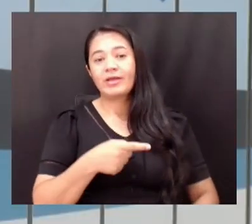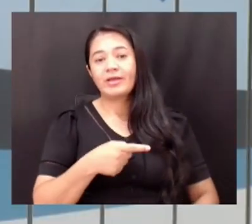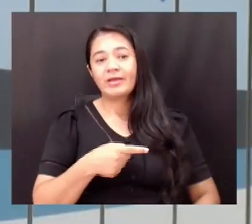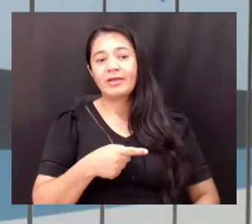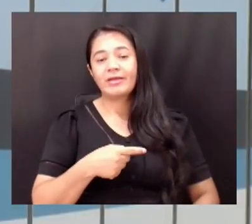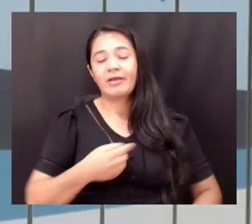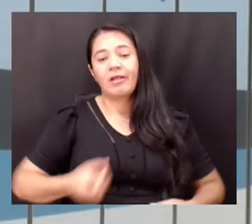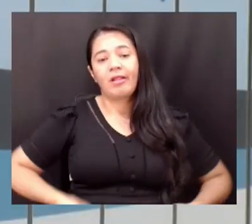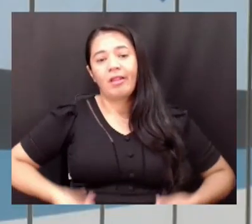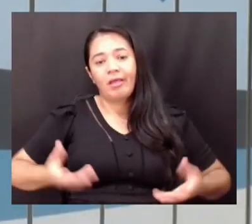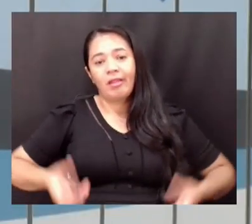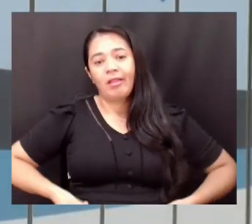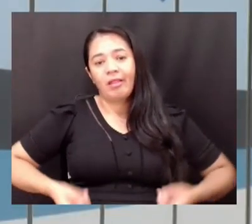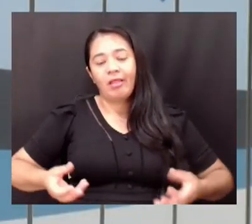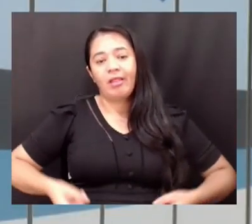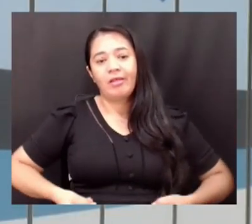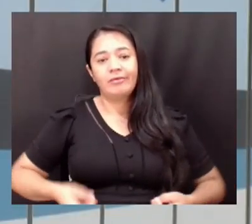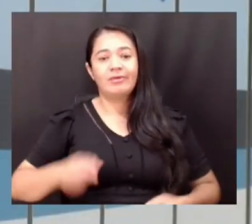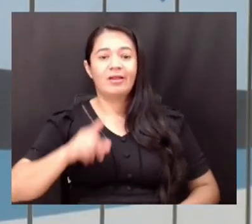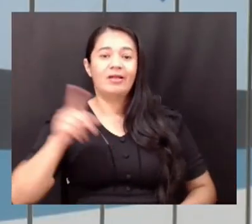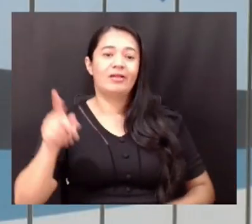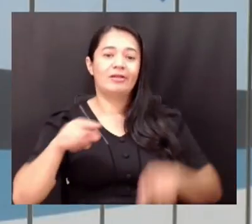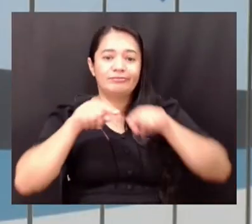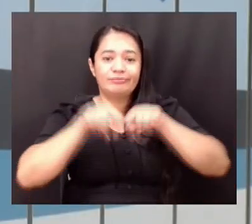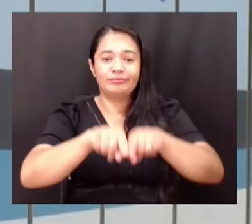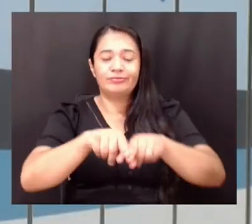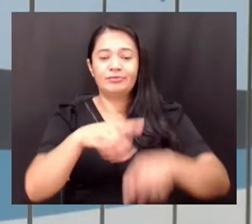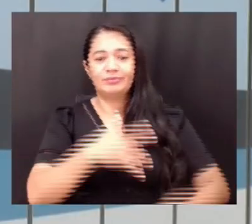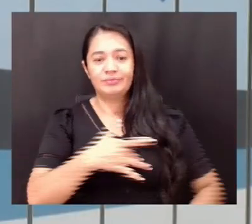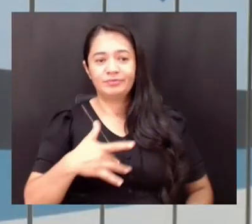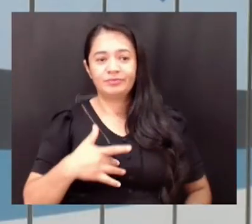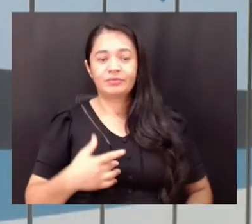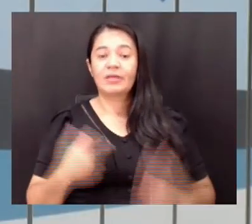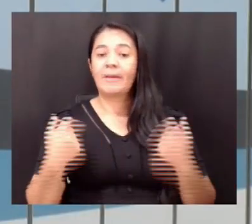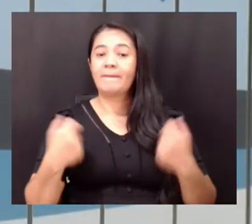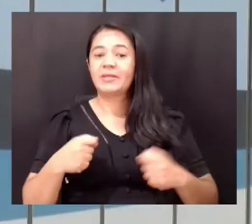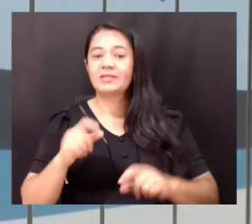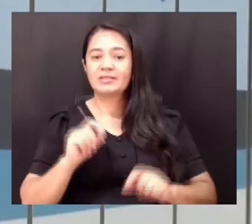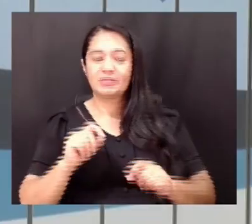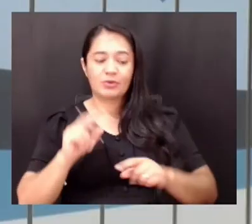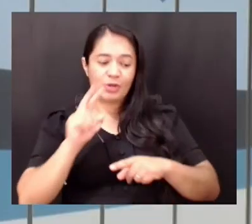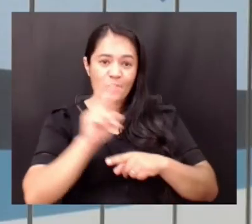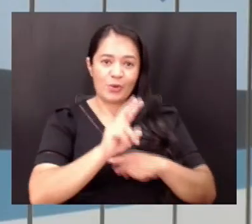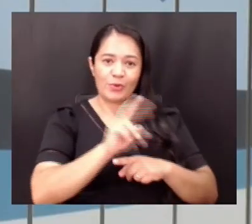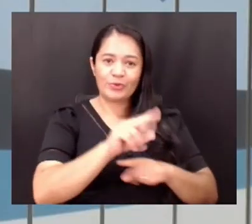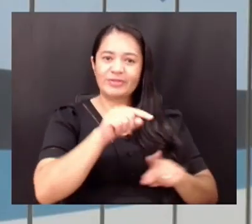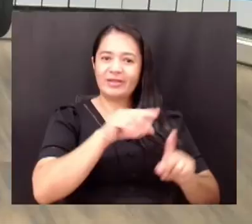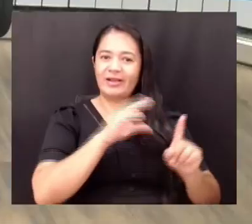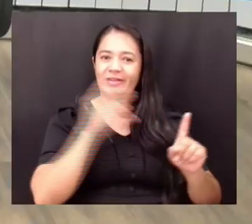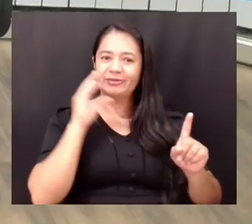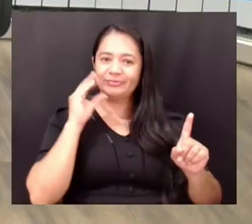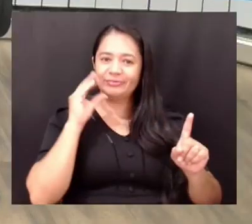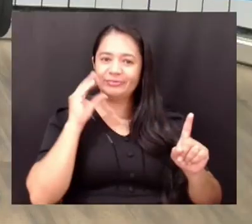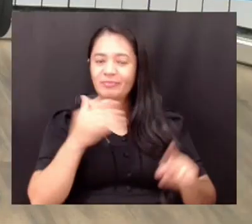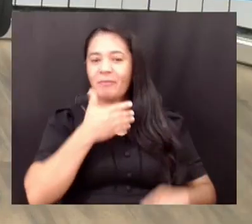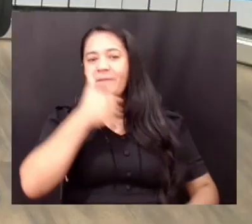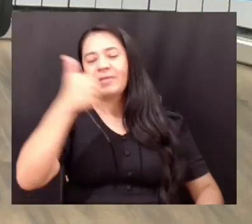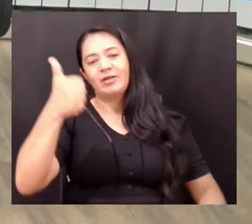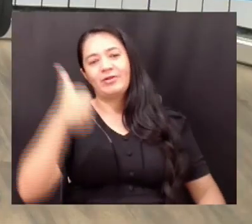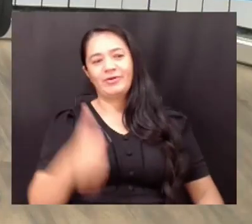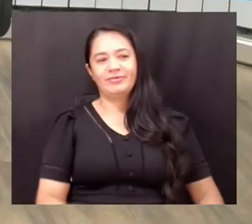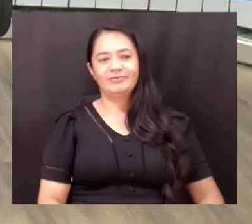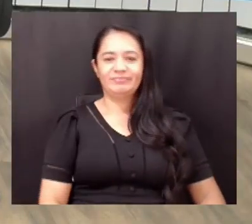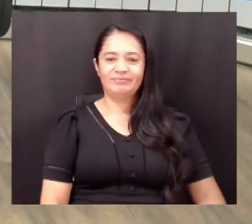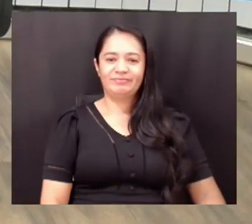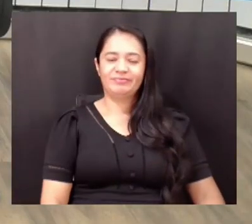saúde, por exemplo. Então, cuidar de quem cuida é mais lucrativo. Perfeito, doutora. Eu agradeço